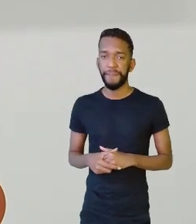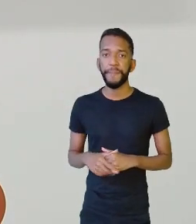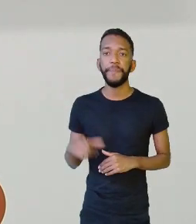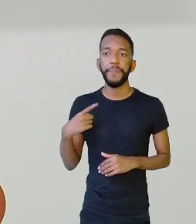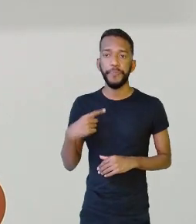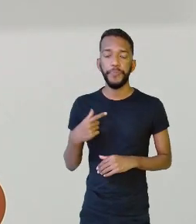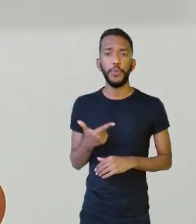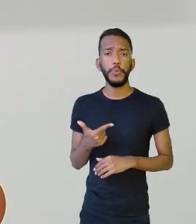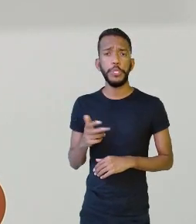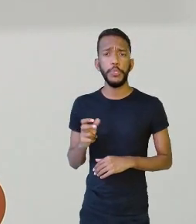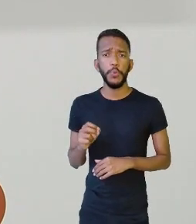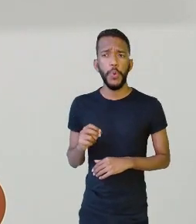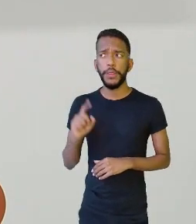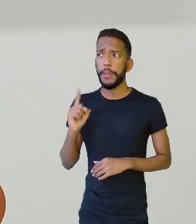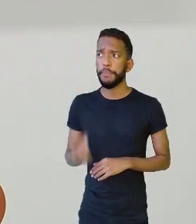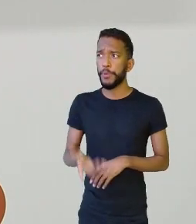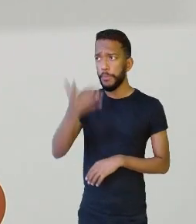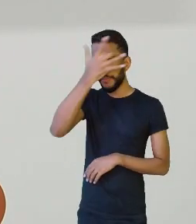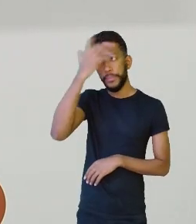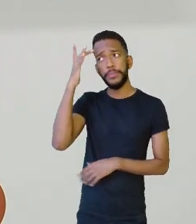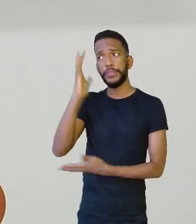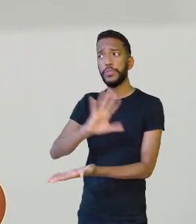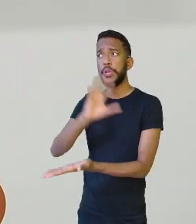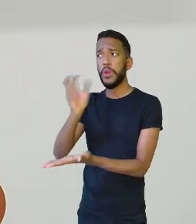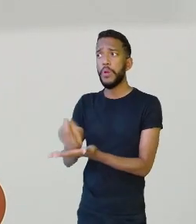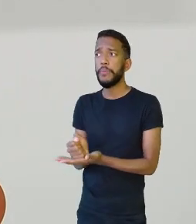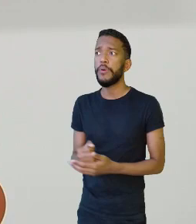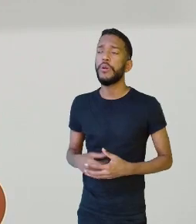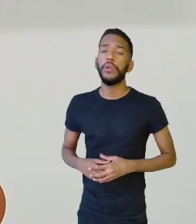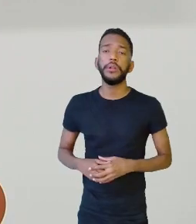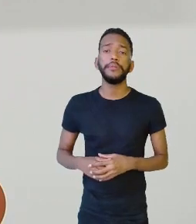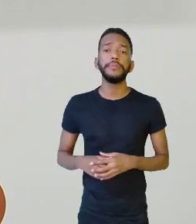uma população aproximada de 250 mil,